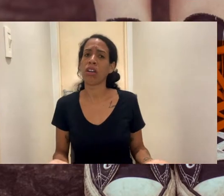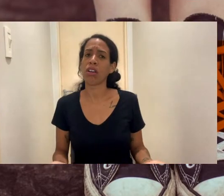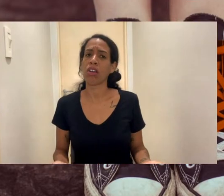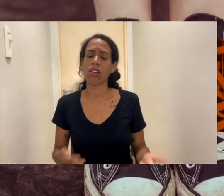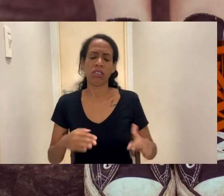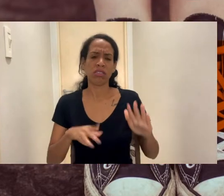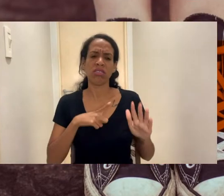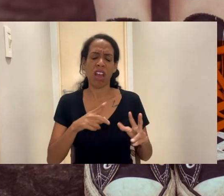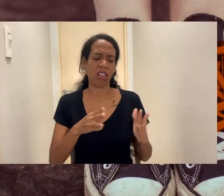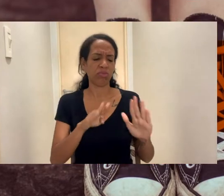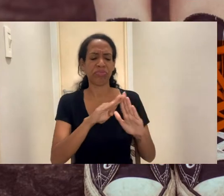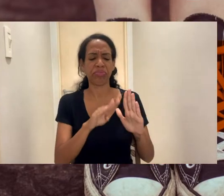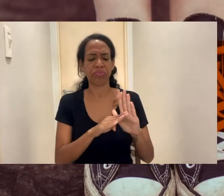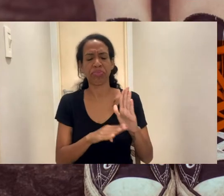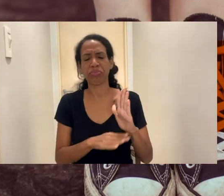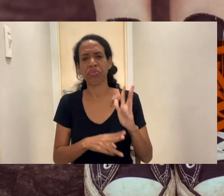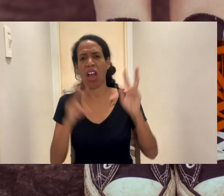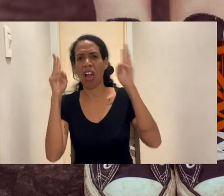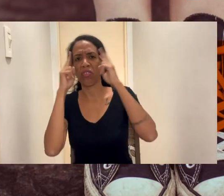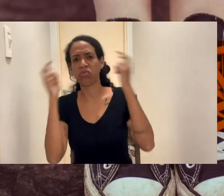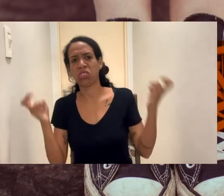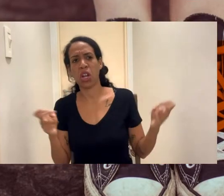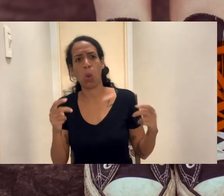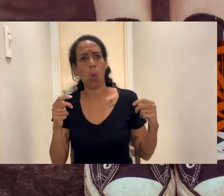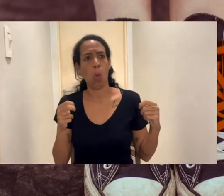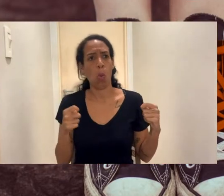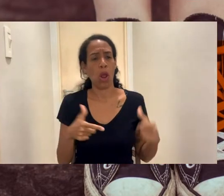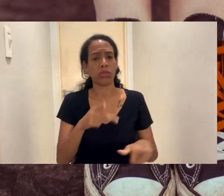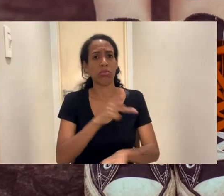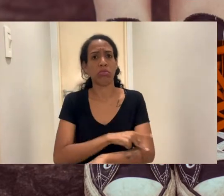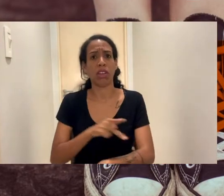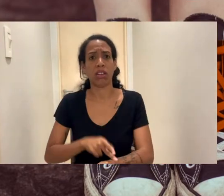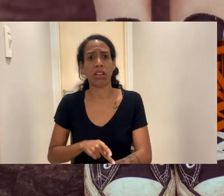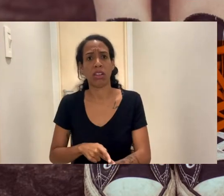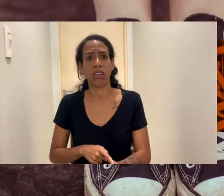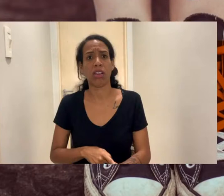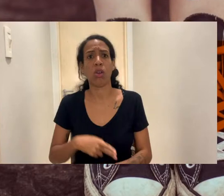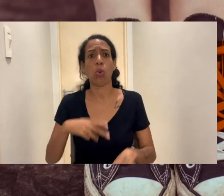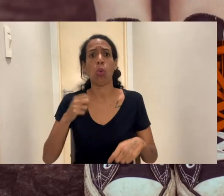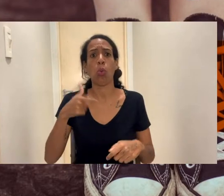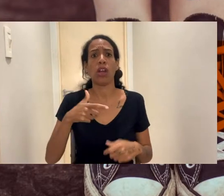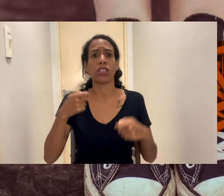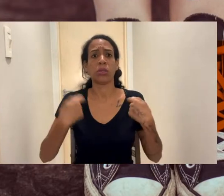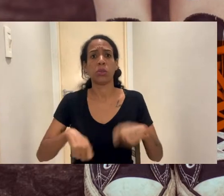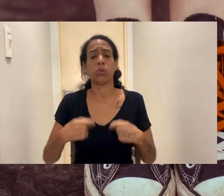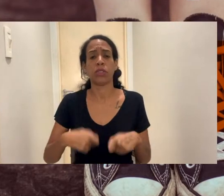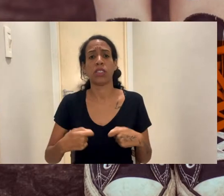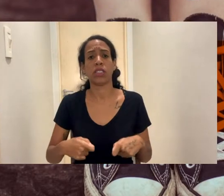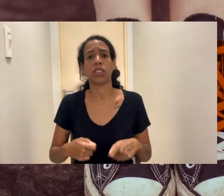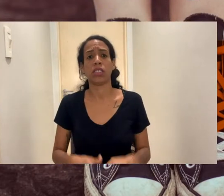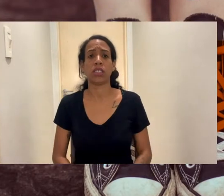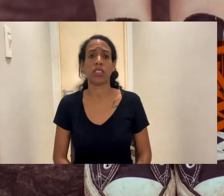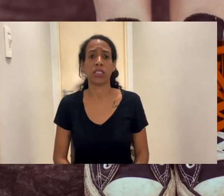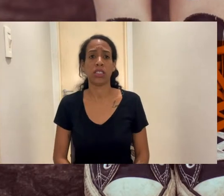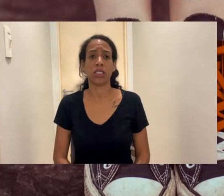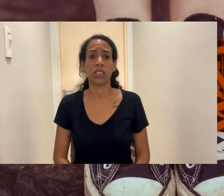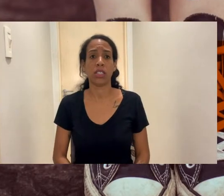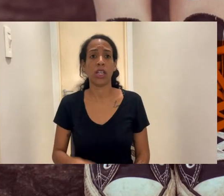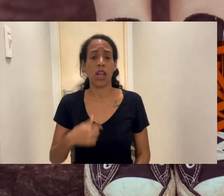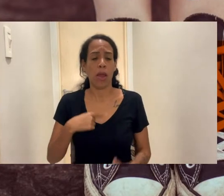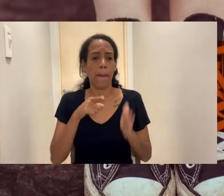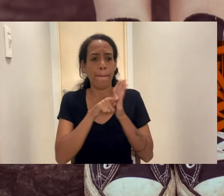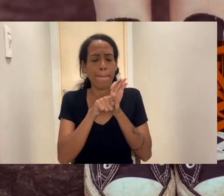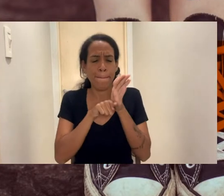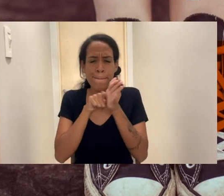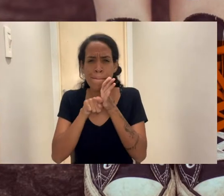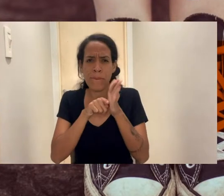de violências como forma quase que pedagógica, quase que necessária, né? Durante a minha pesquisa de